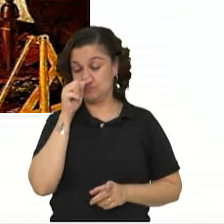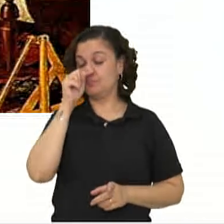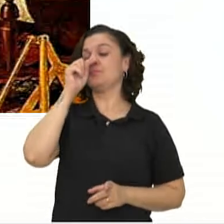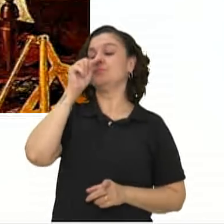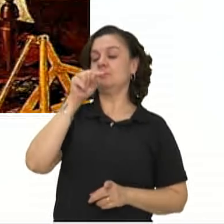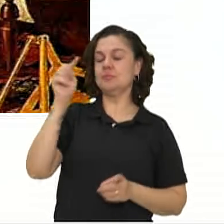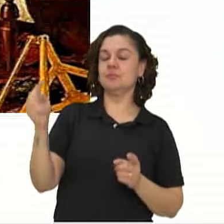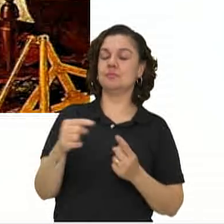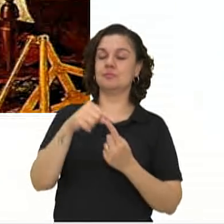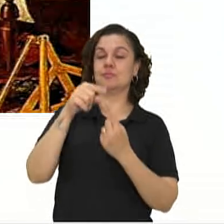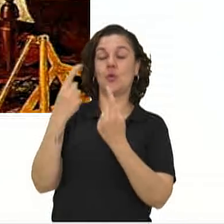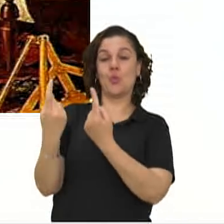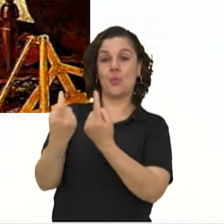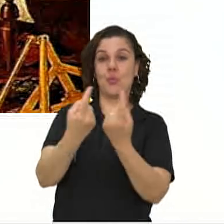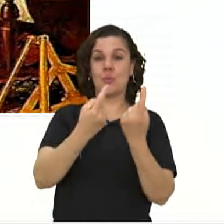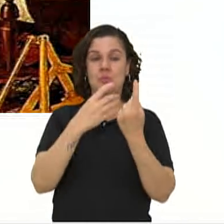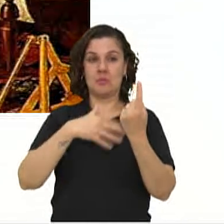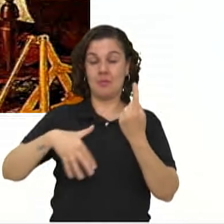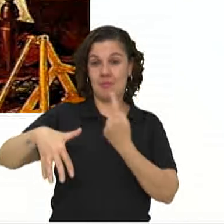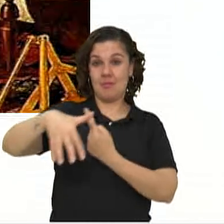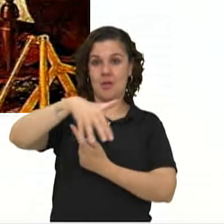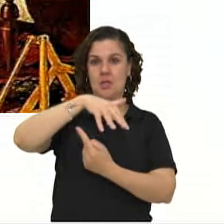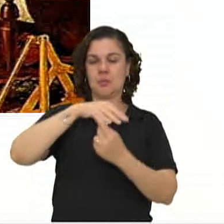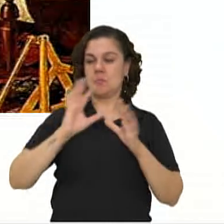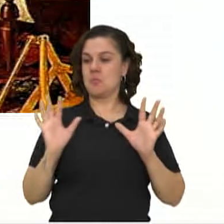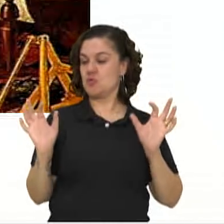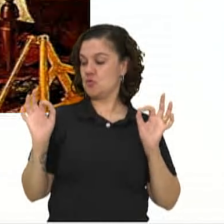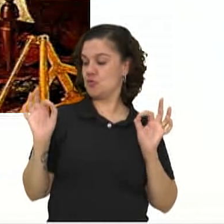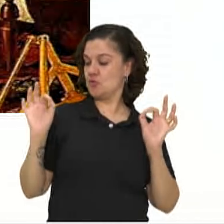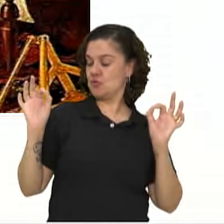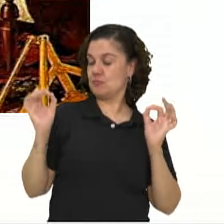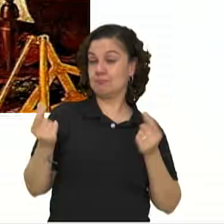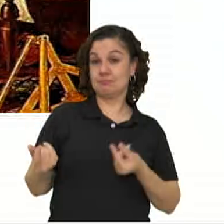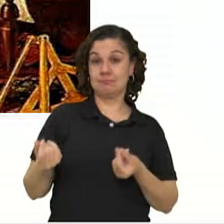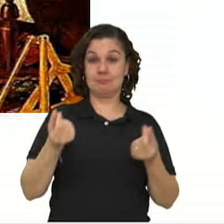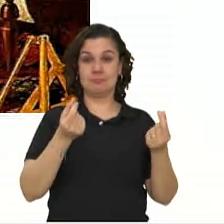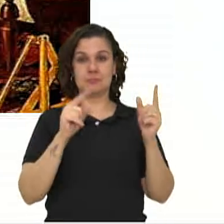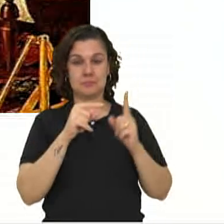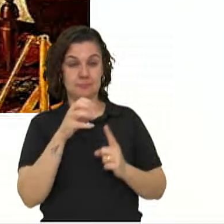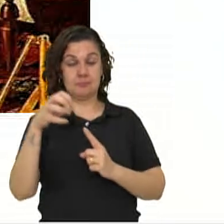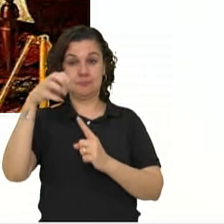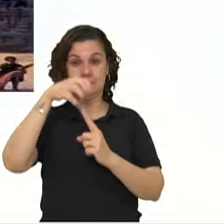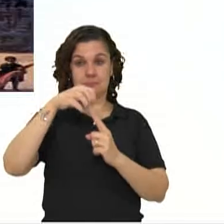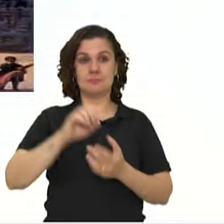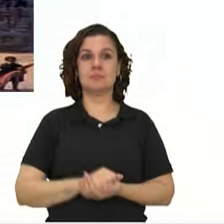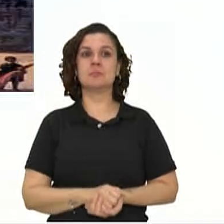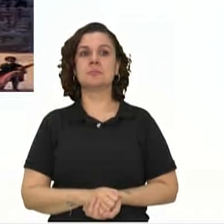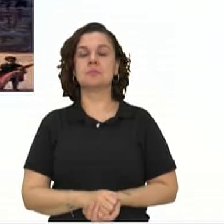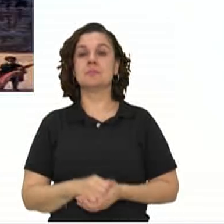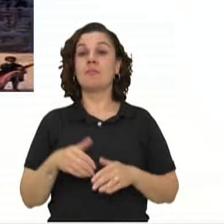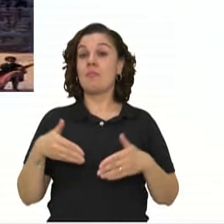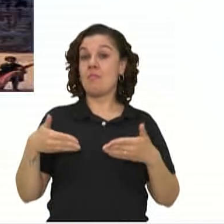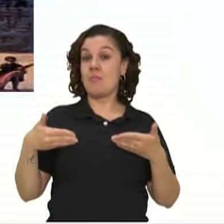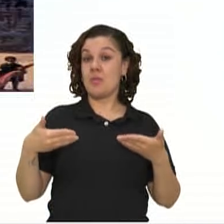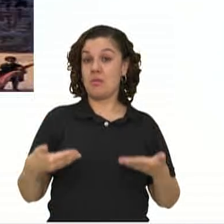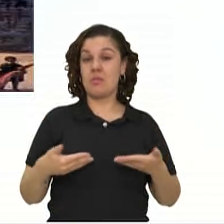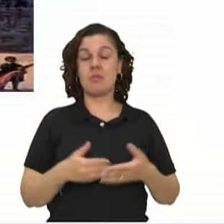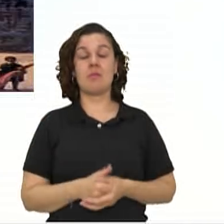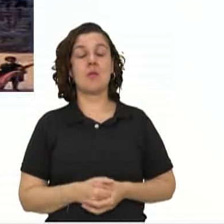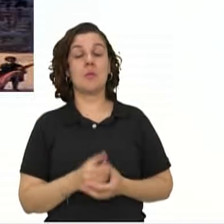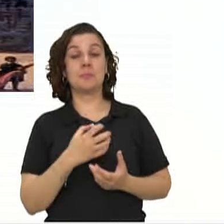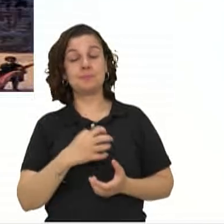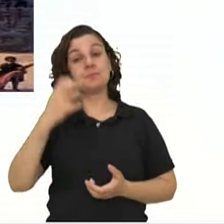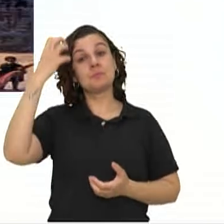considerado, basicamente, ao redor, né, com todo seu luxo, né, o grande rei. Porém, o